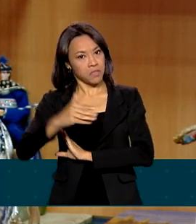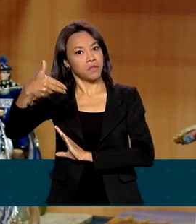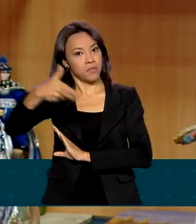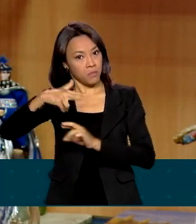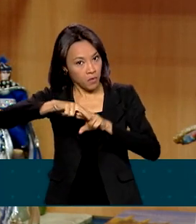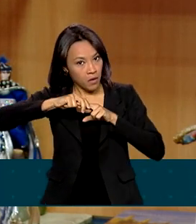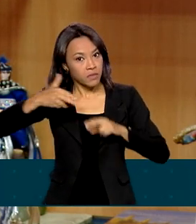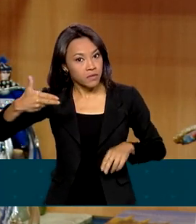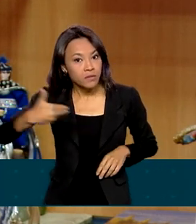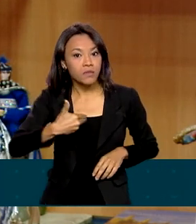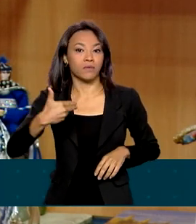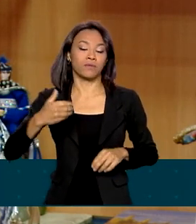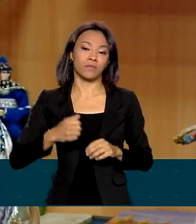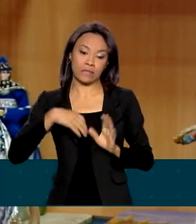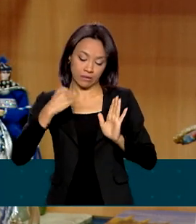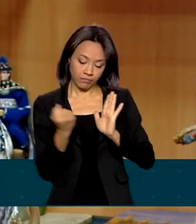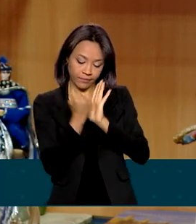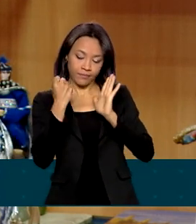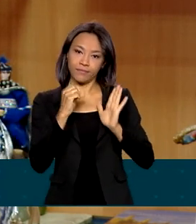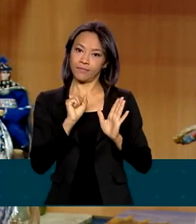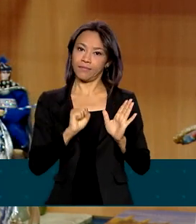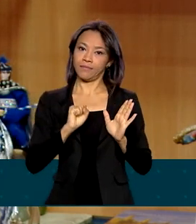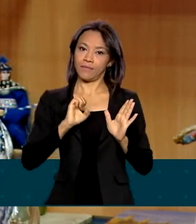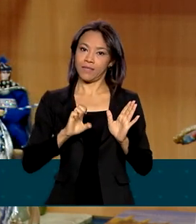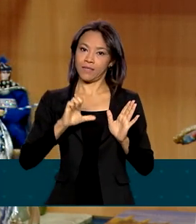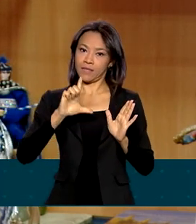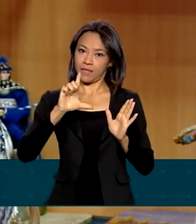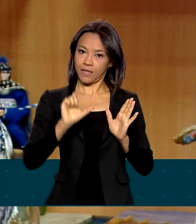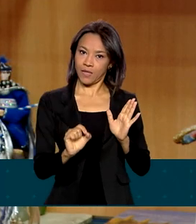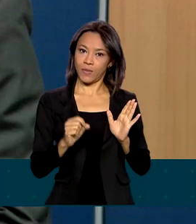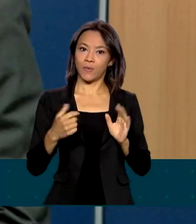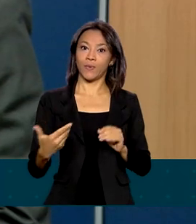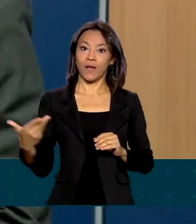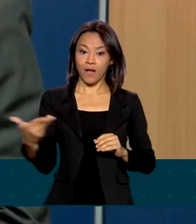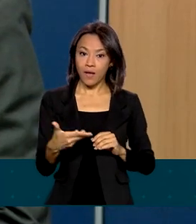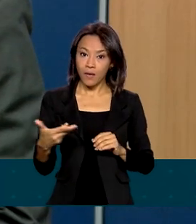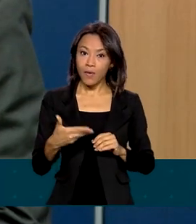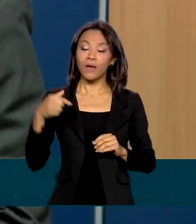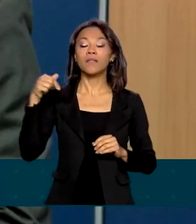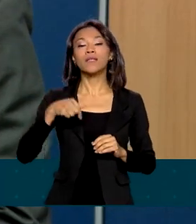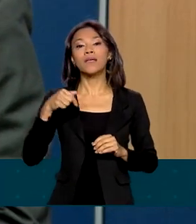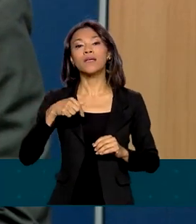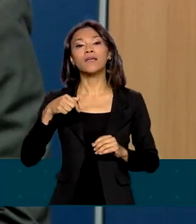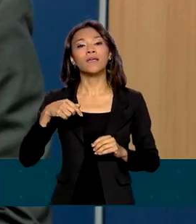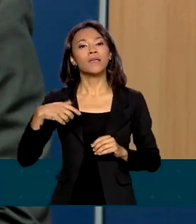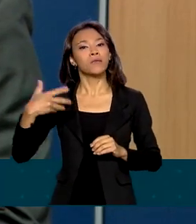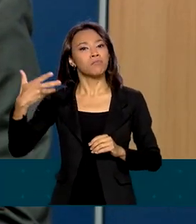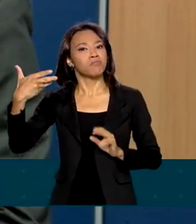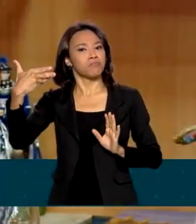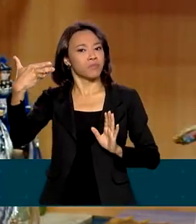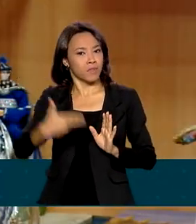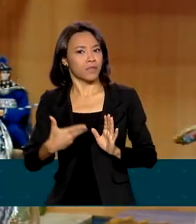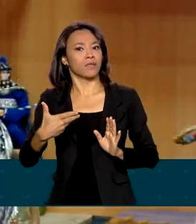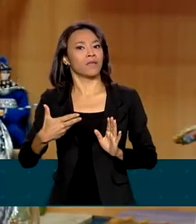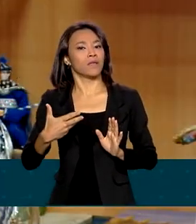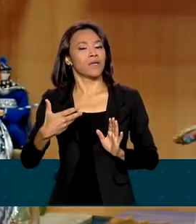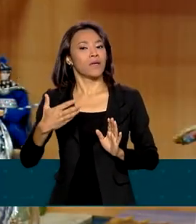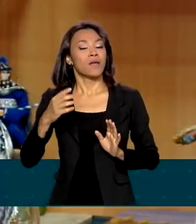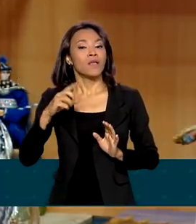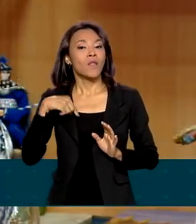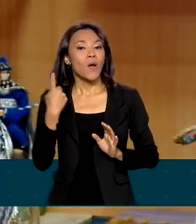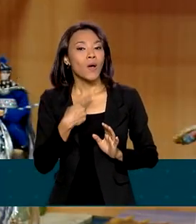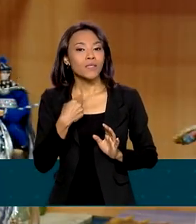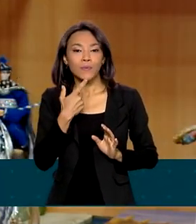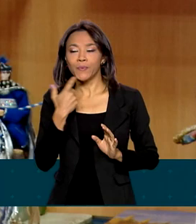e você sabe o Brasil agora a Organização Mundial do Turismo conselho executivo e também